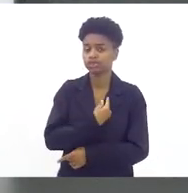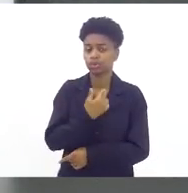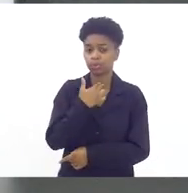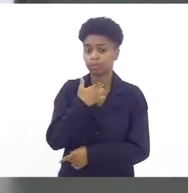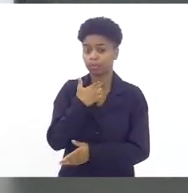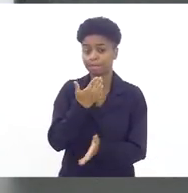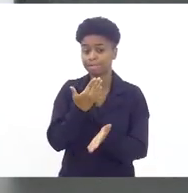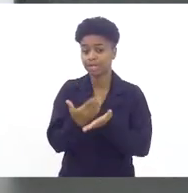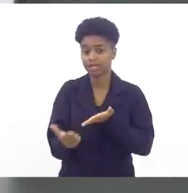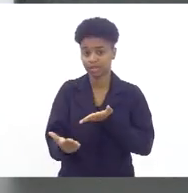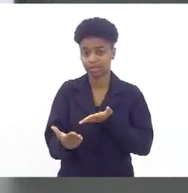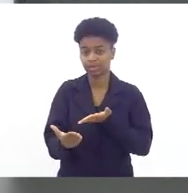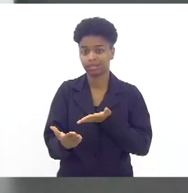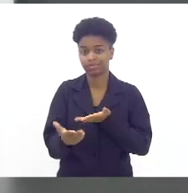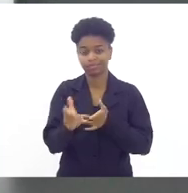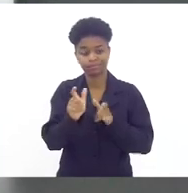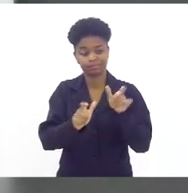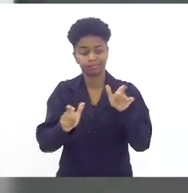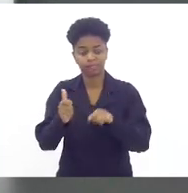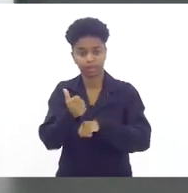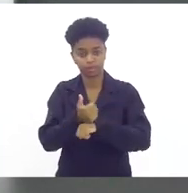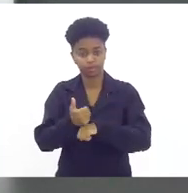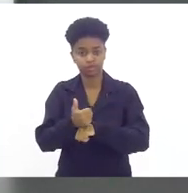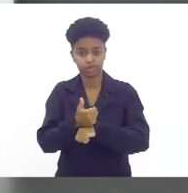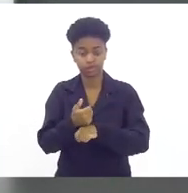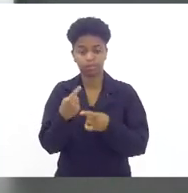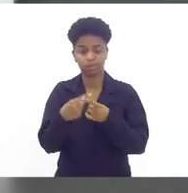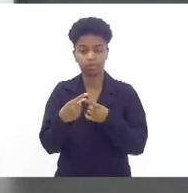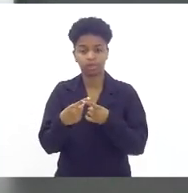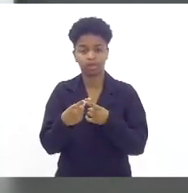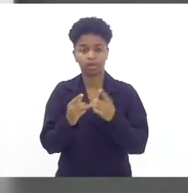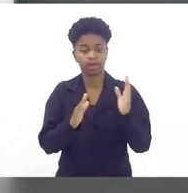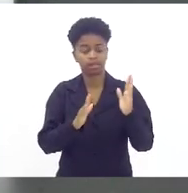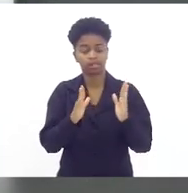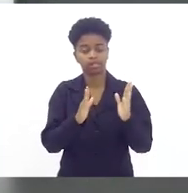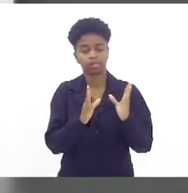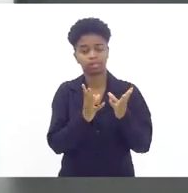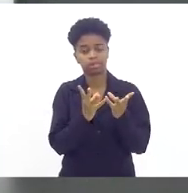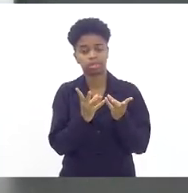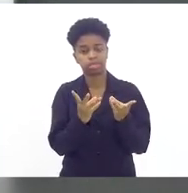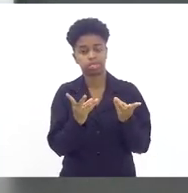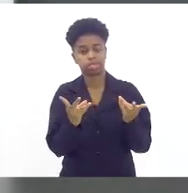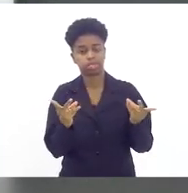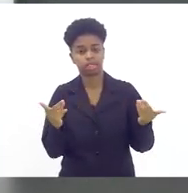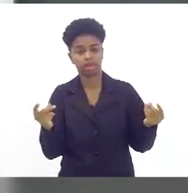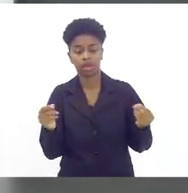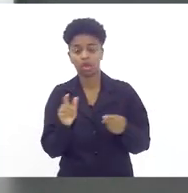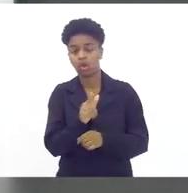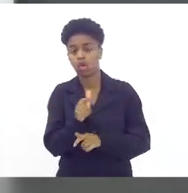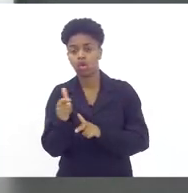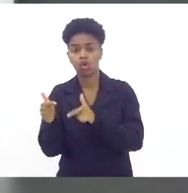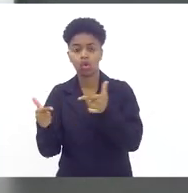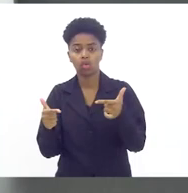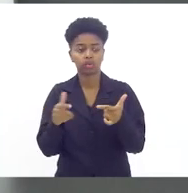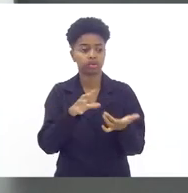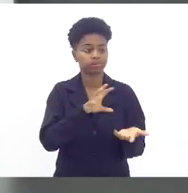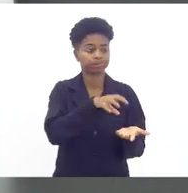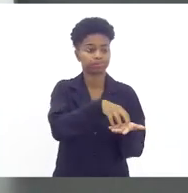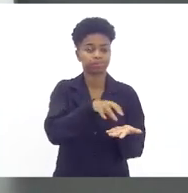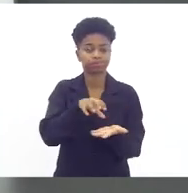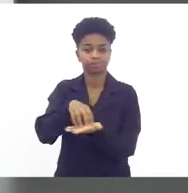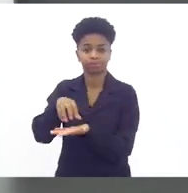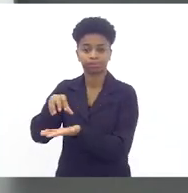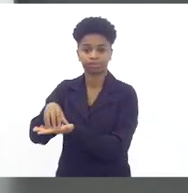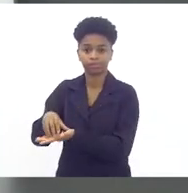profissionais né com o passar do tempo para outras redes de ensino que tenha uma carreira